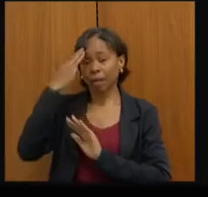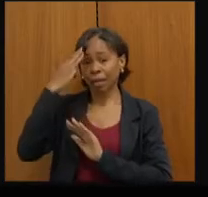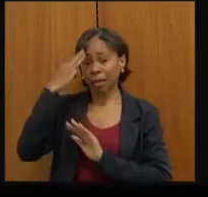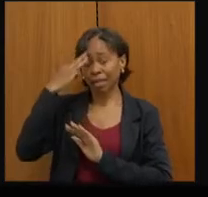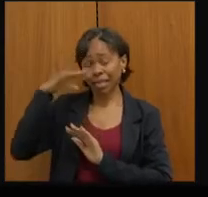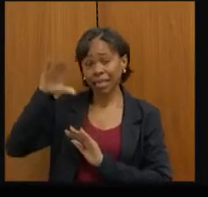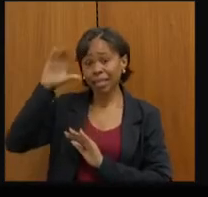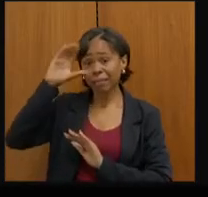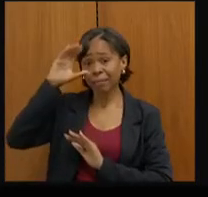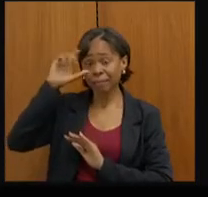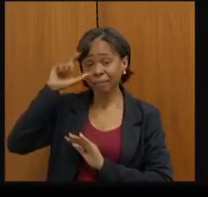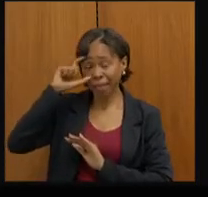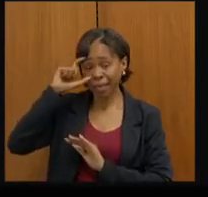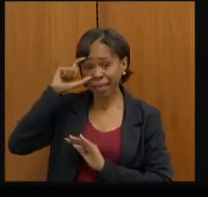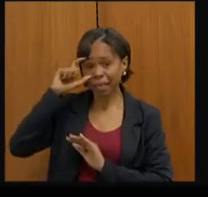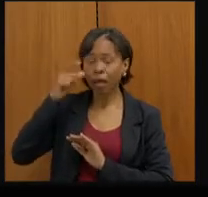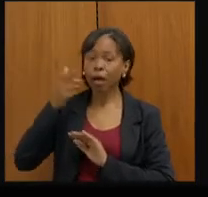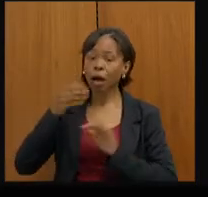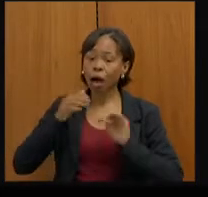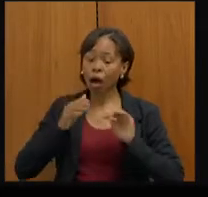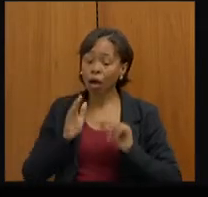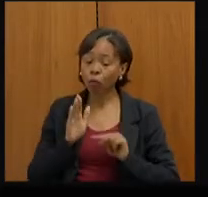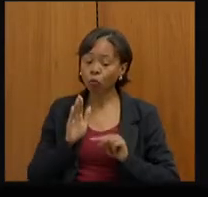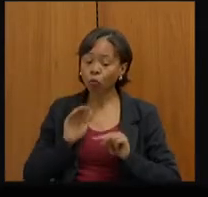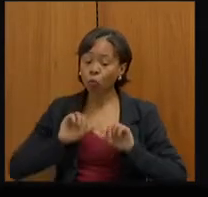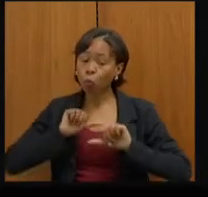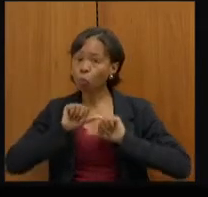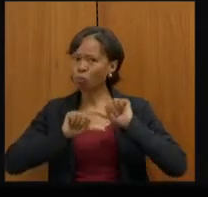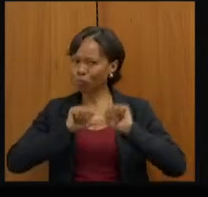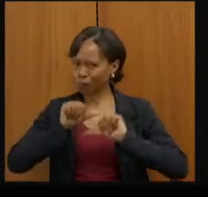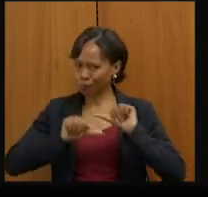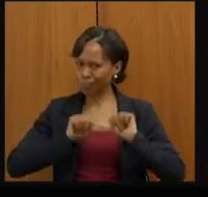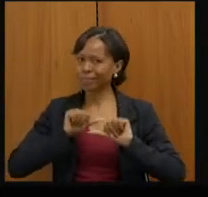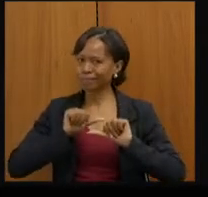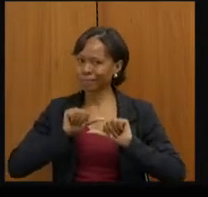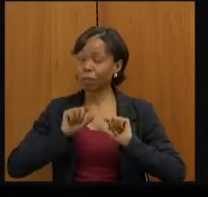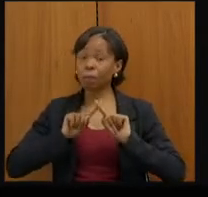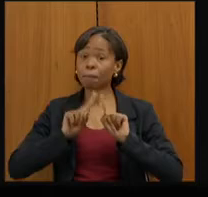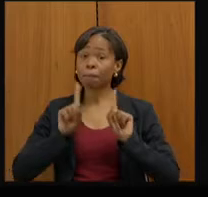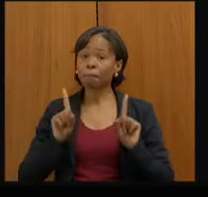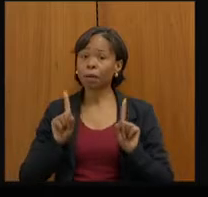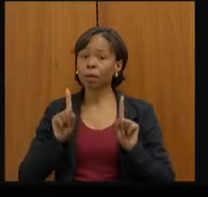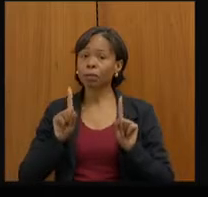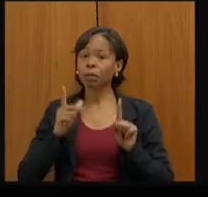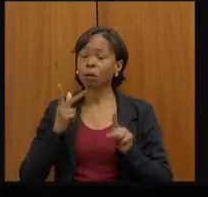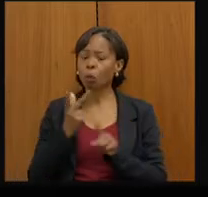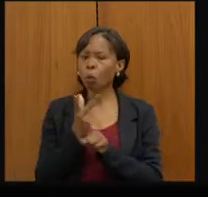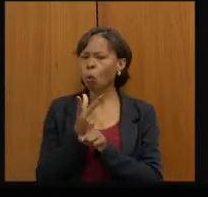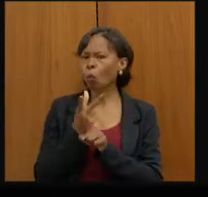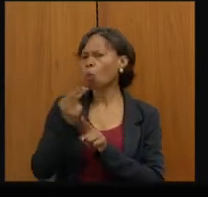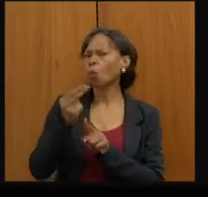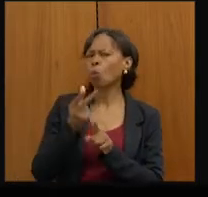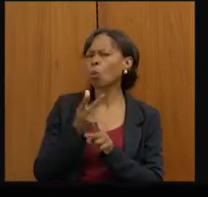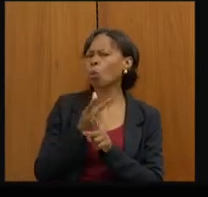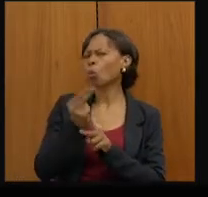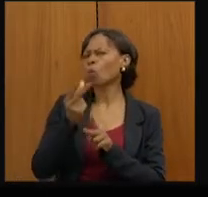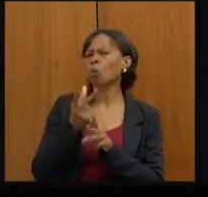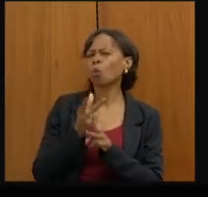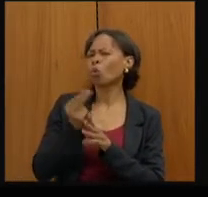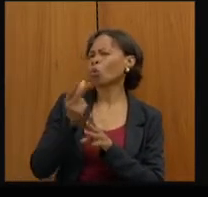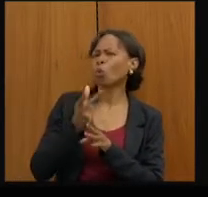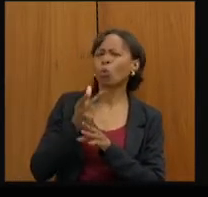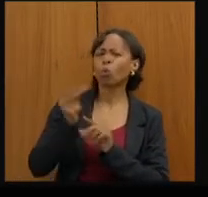mas o que a gente pode integrar como conquista a ideia dos avanços é